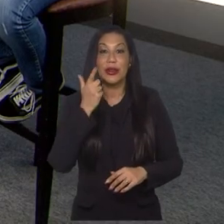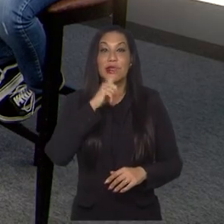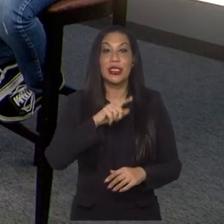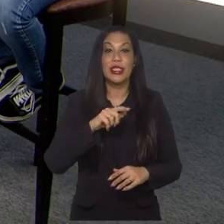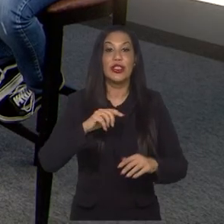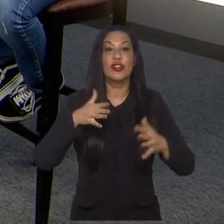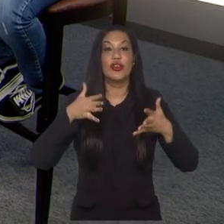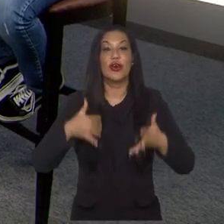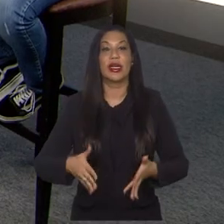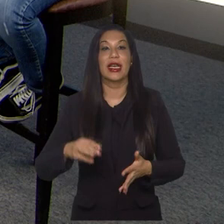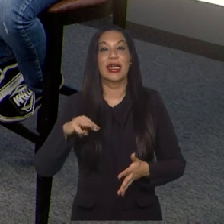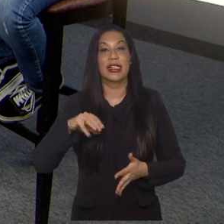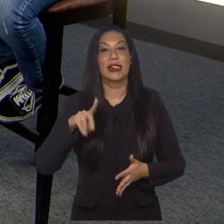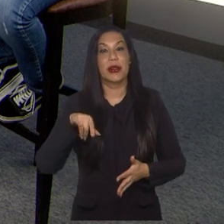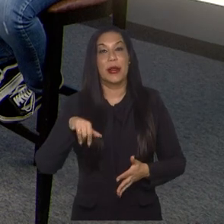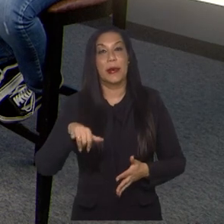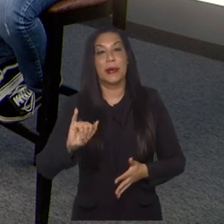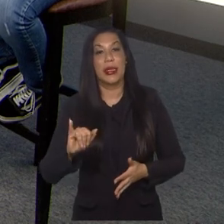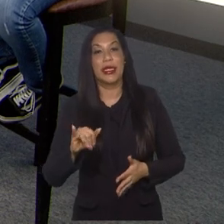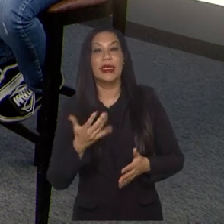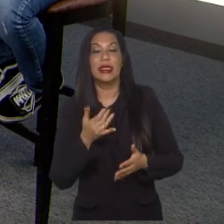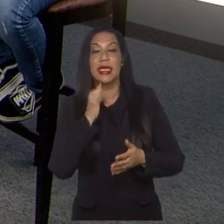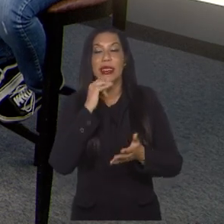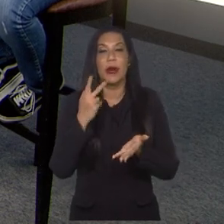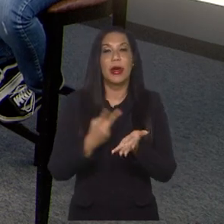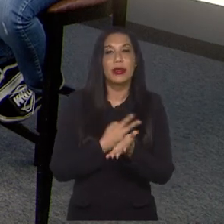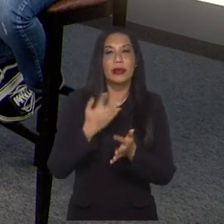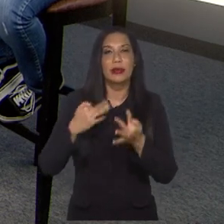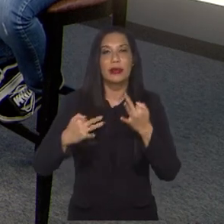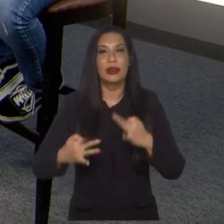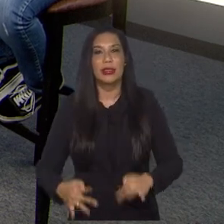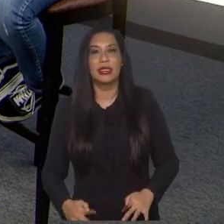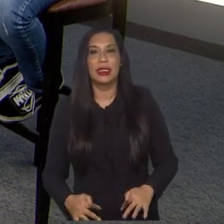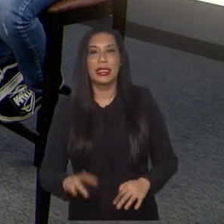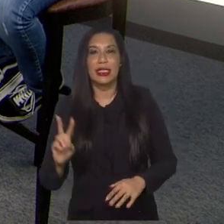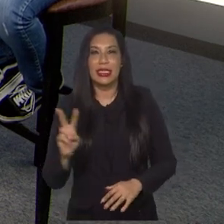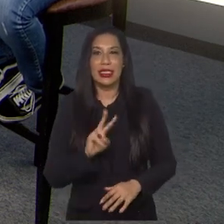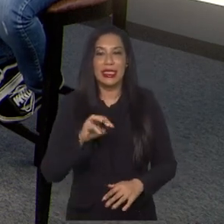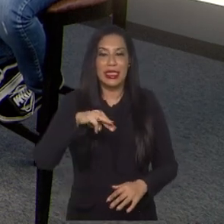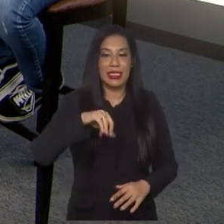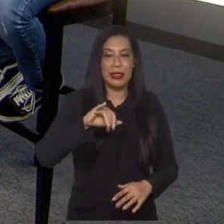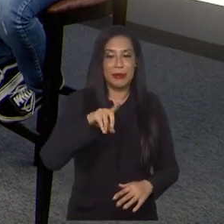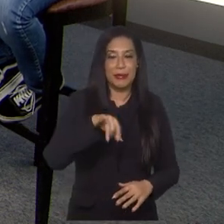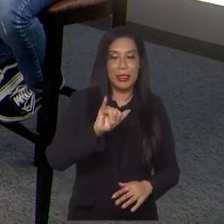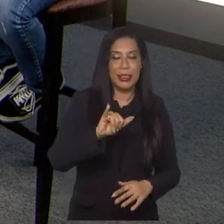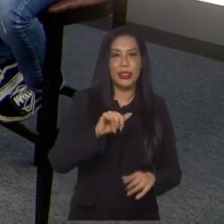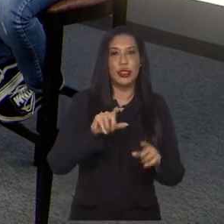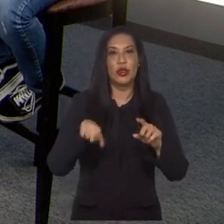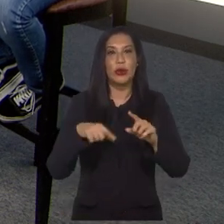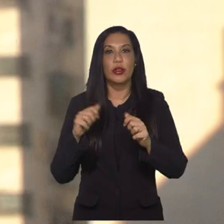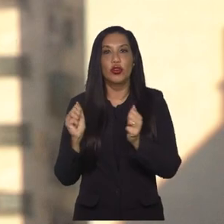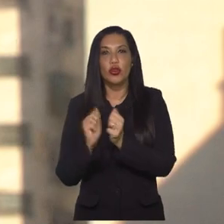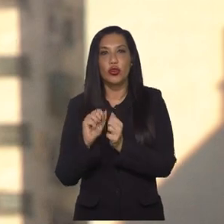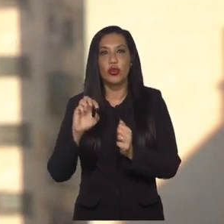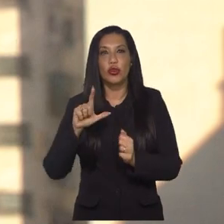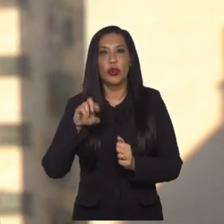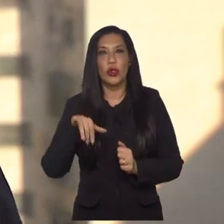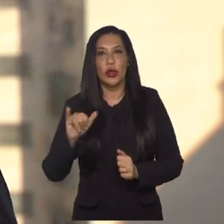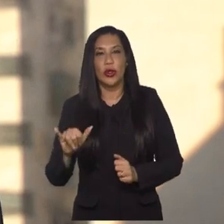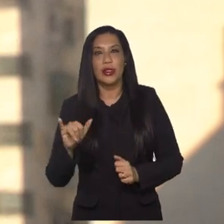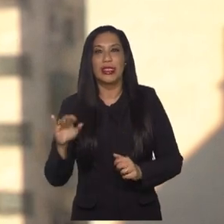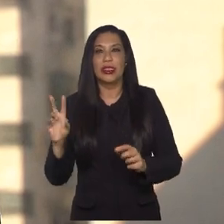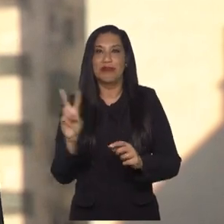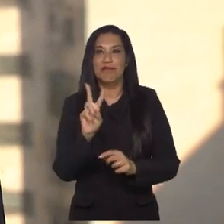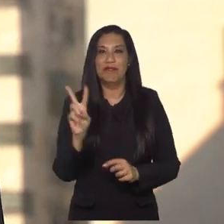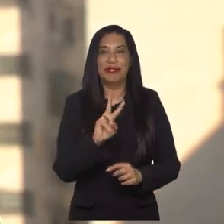mas infelizmente a Midi não vai poder jogar, teve problema com o ligamento cruzado. Cara, se fosse Midi e... Mais uma. Mais uma. Se fosse Midi e Bronze, ninguém